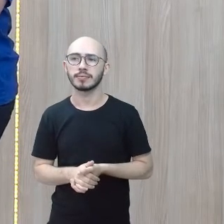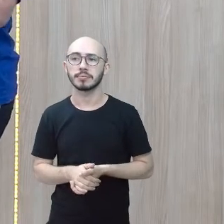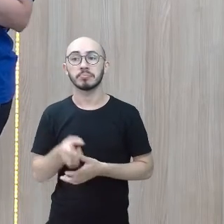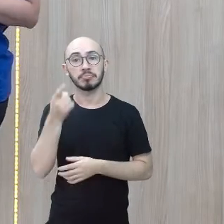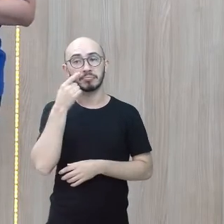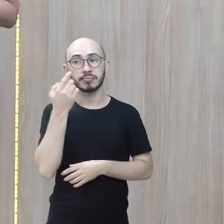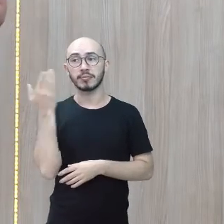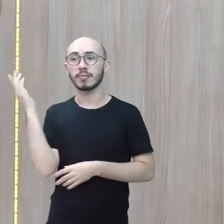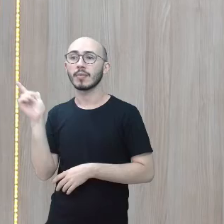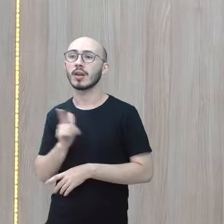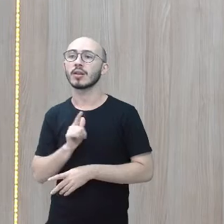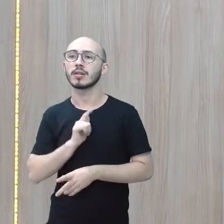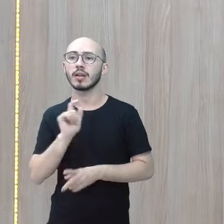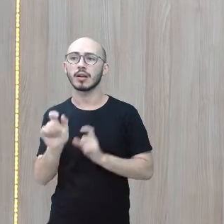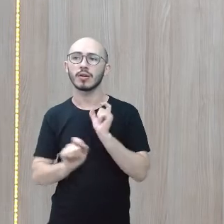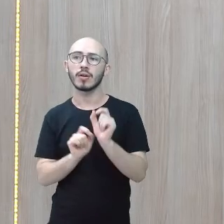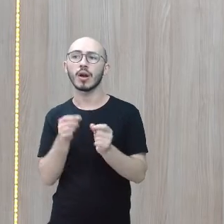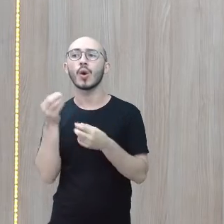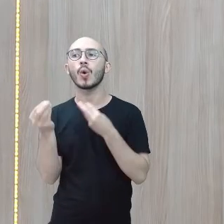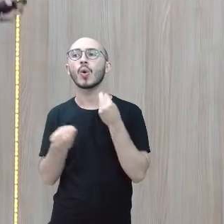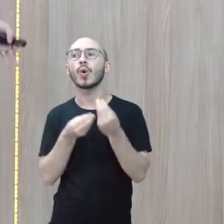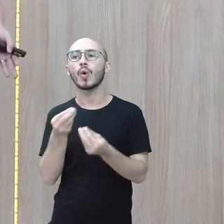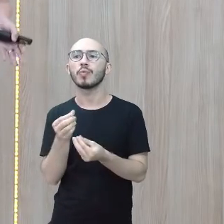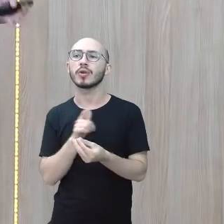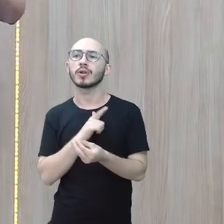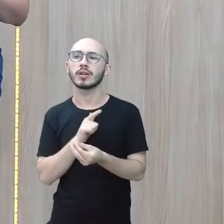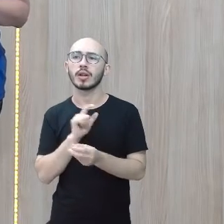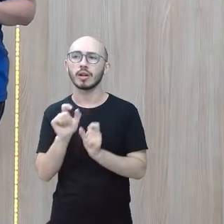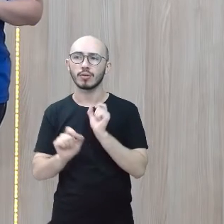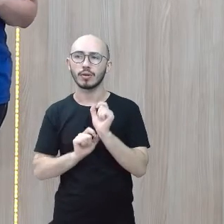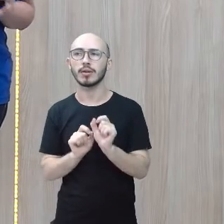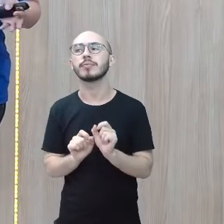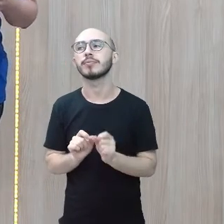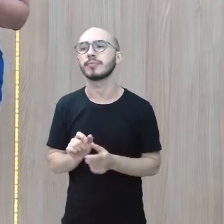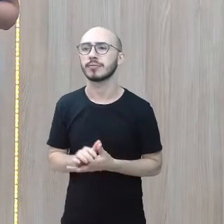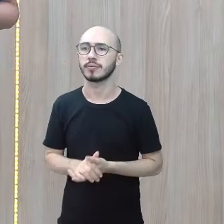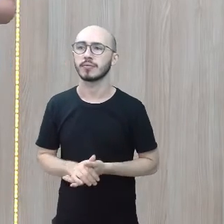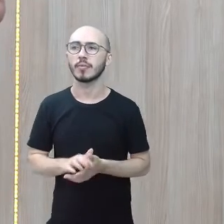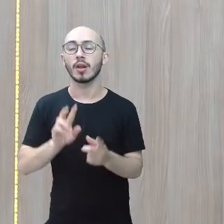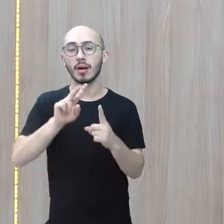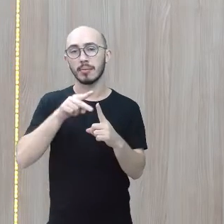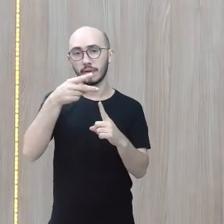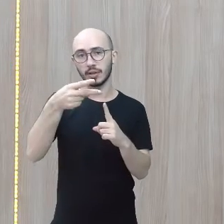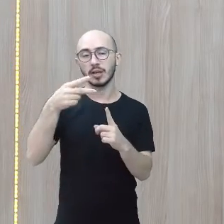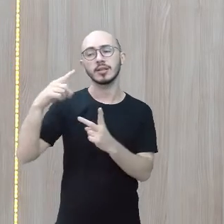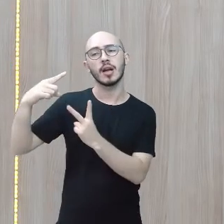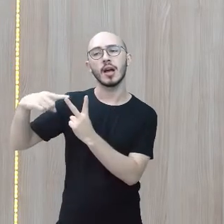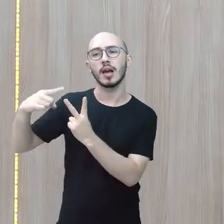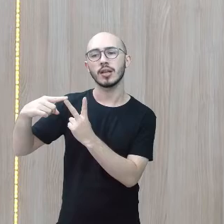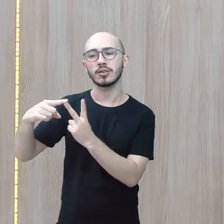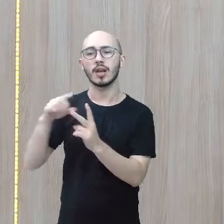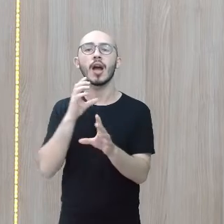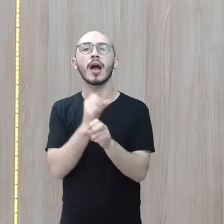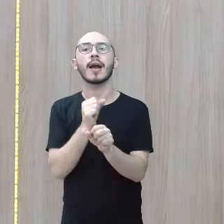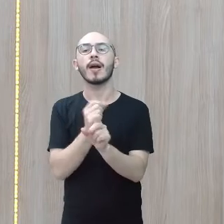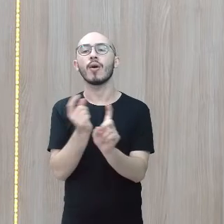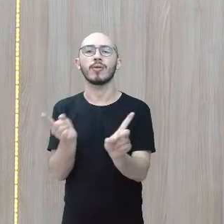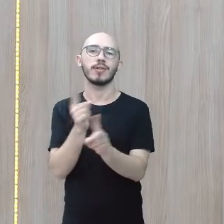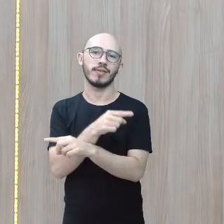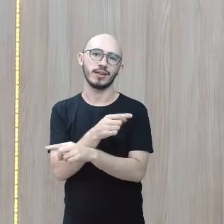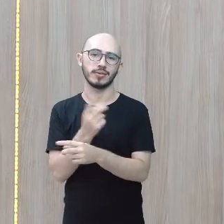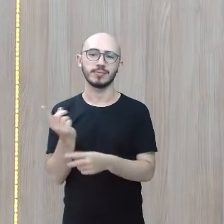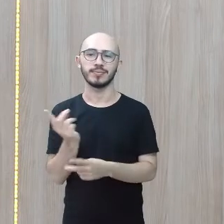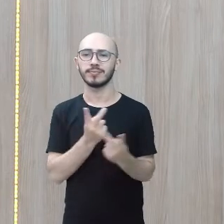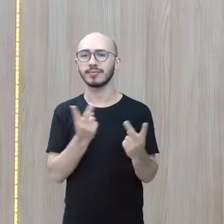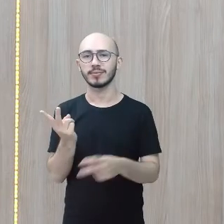Pronto. E aí a gente trabalhou com essa relação de potência e raiz como operações inversas, né? Lembrando que toda vez que a gente